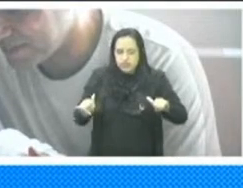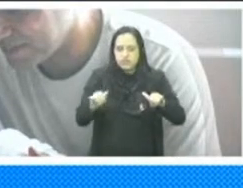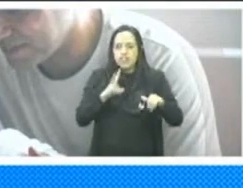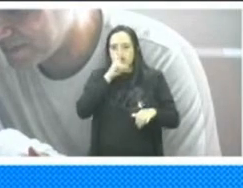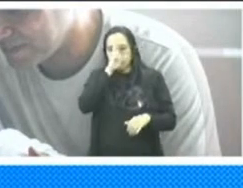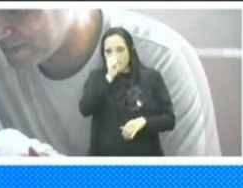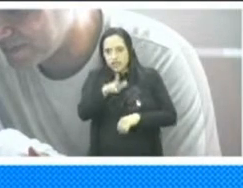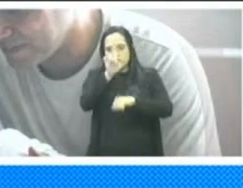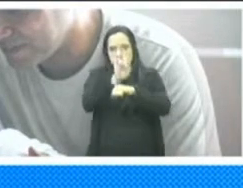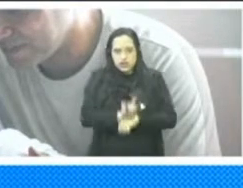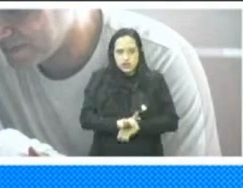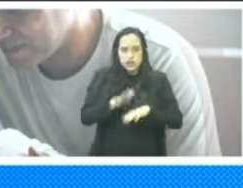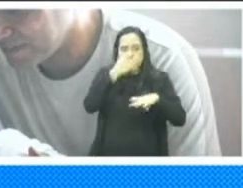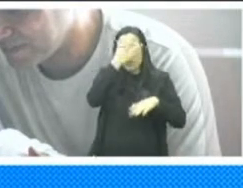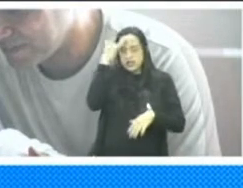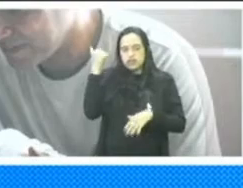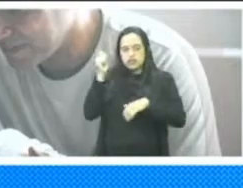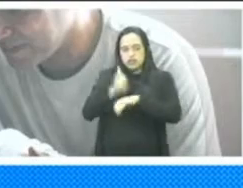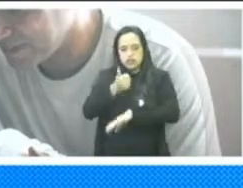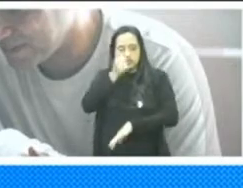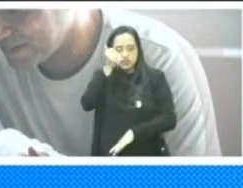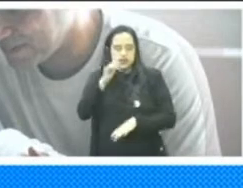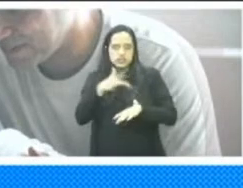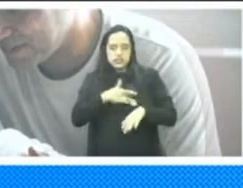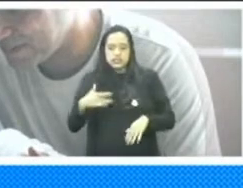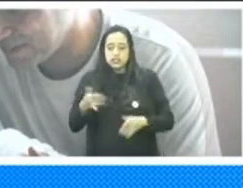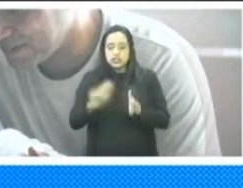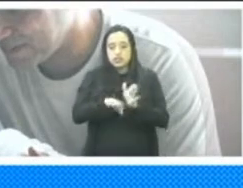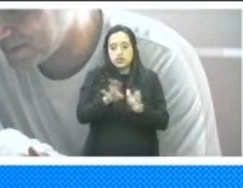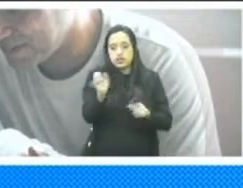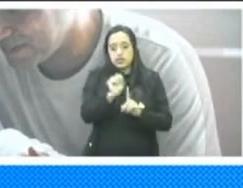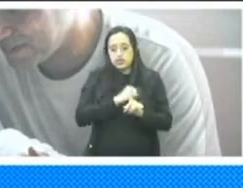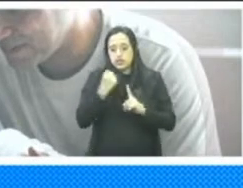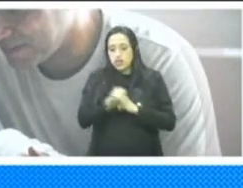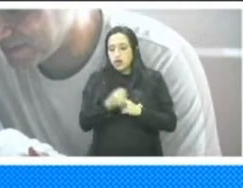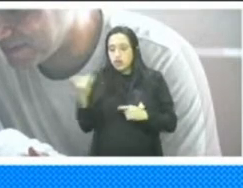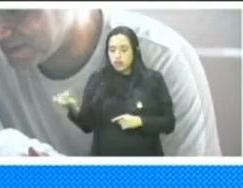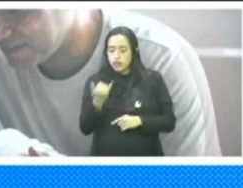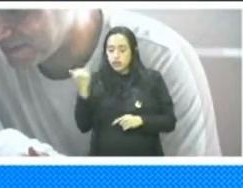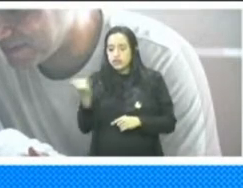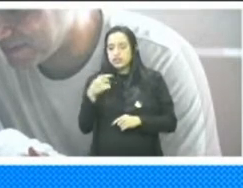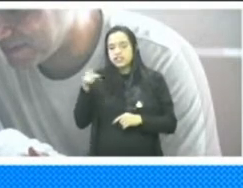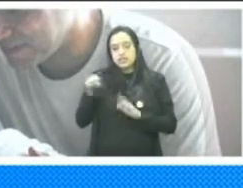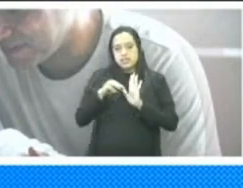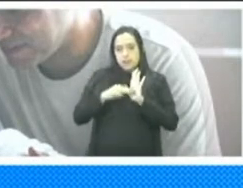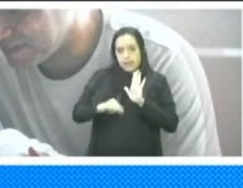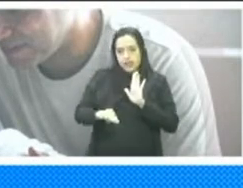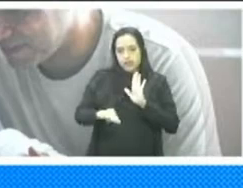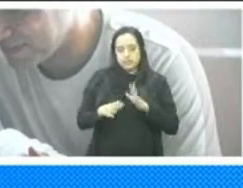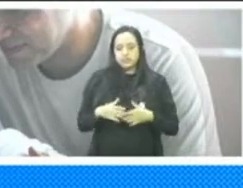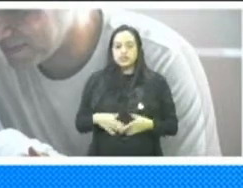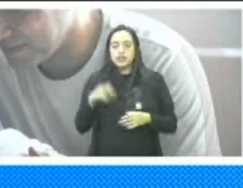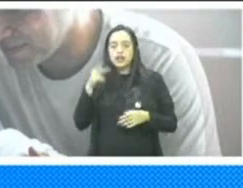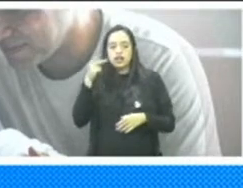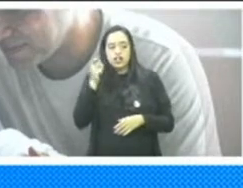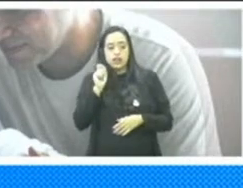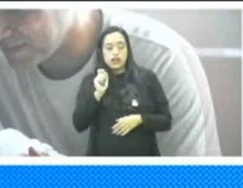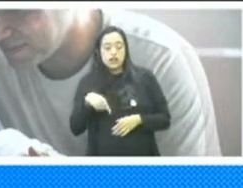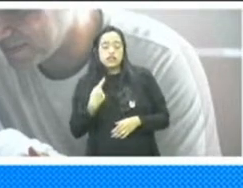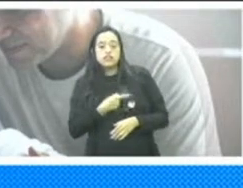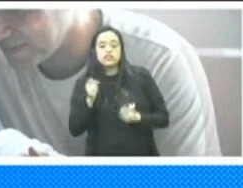para gestores, profissionais de saúde, toda a sociedade, a importância do método Canguru, né, para que a gente